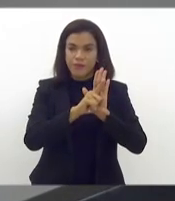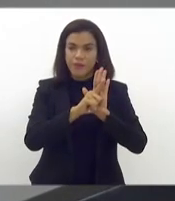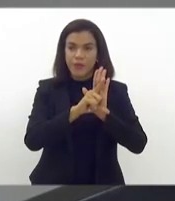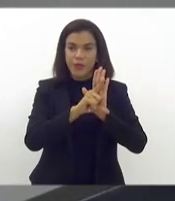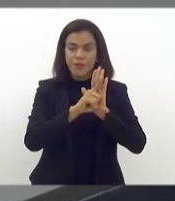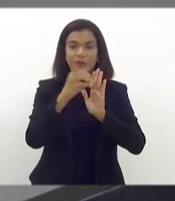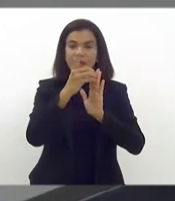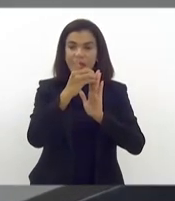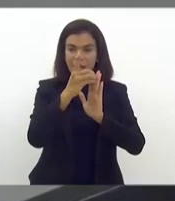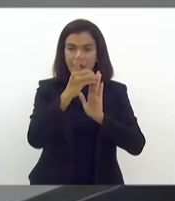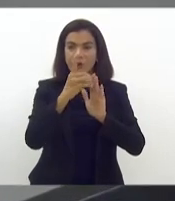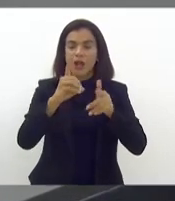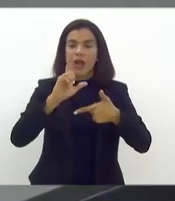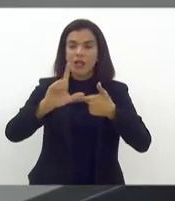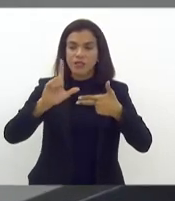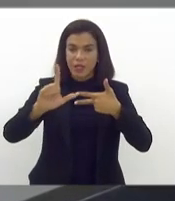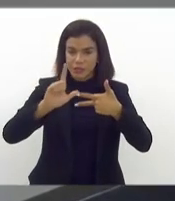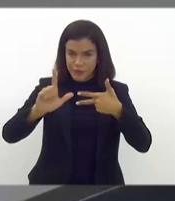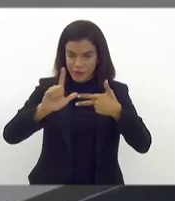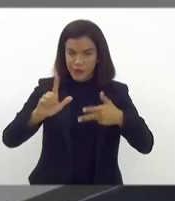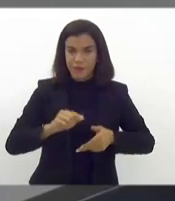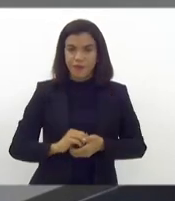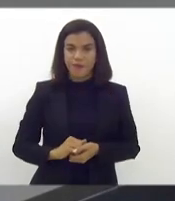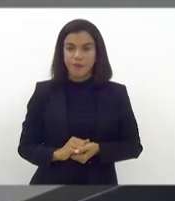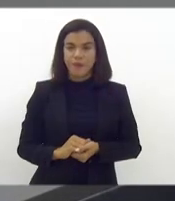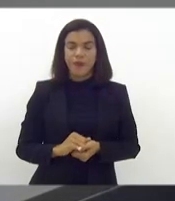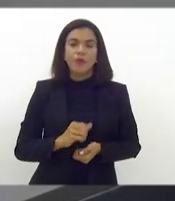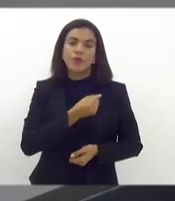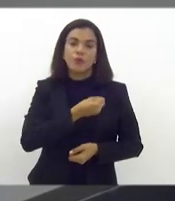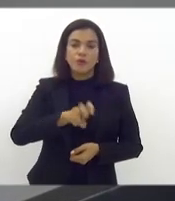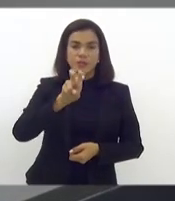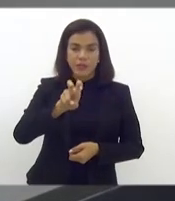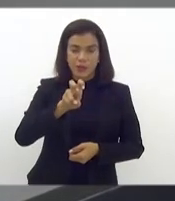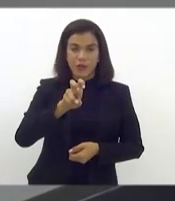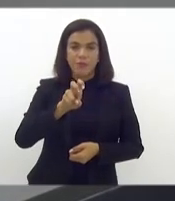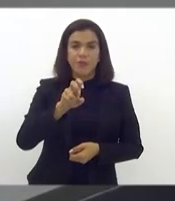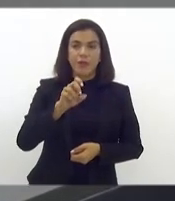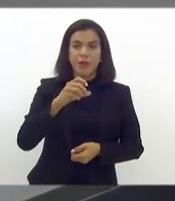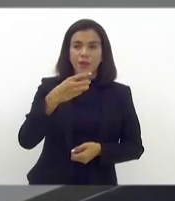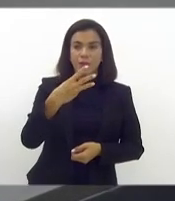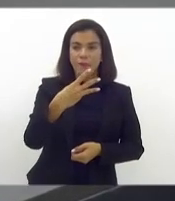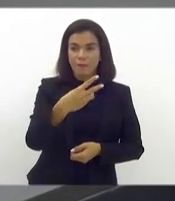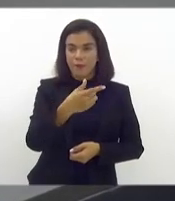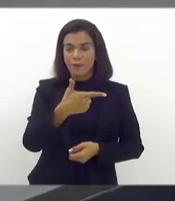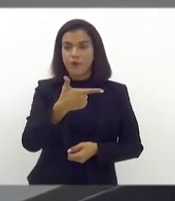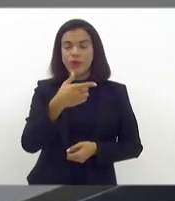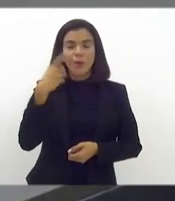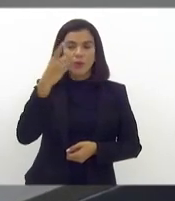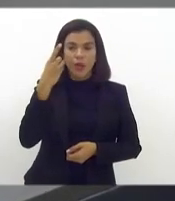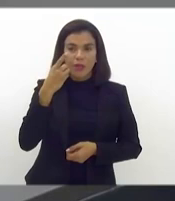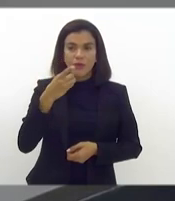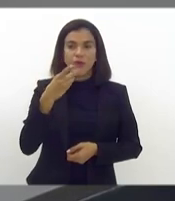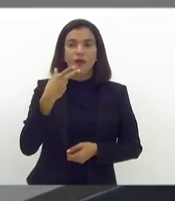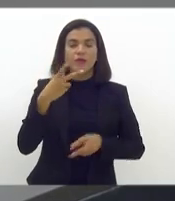É um projeto de decreto legislativo de autoria do deputado Alan Lopes. Item 5 da pauta, PDL número 03/2023, de autoria do deputado Alan Lopes, que